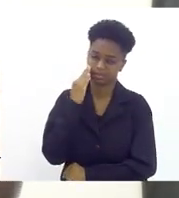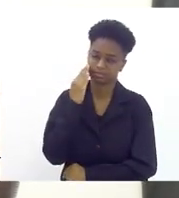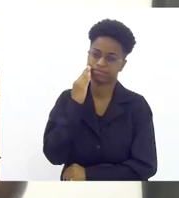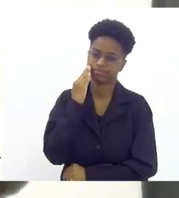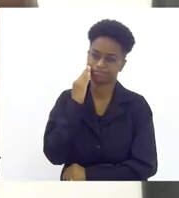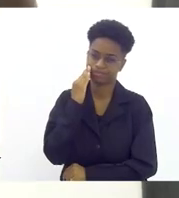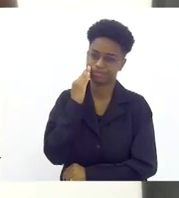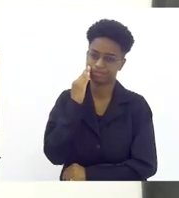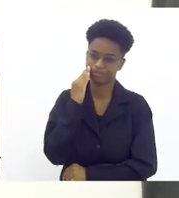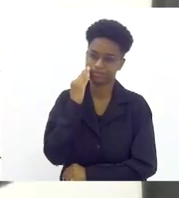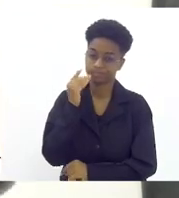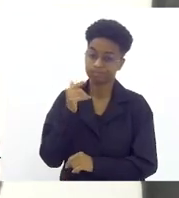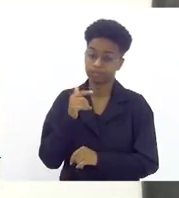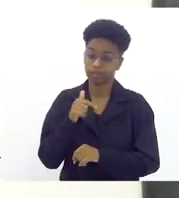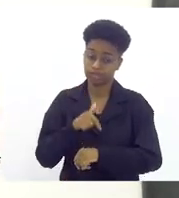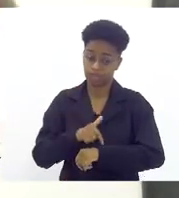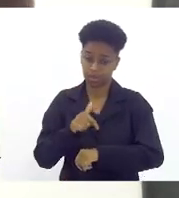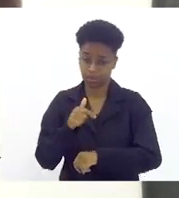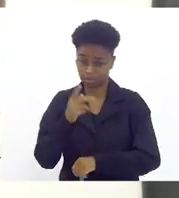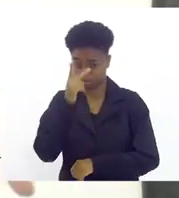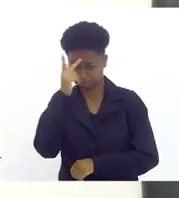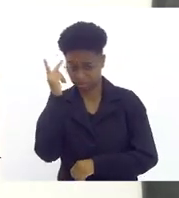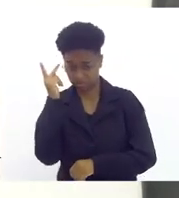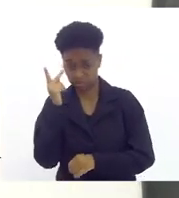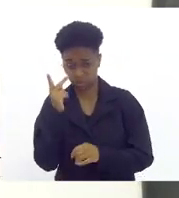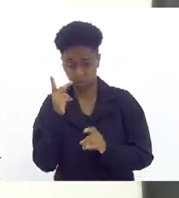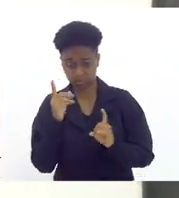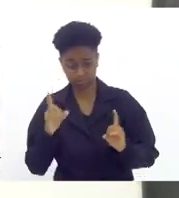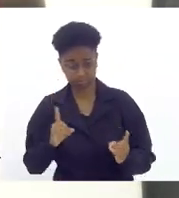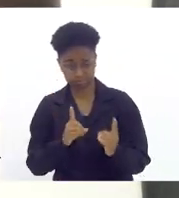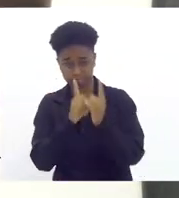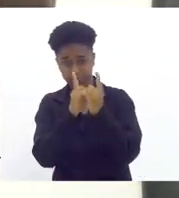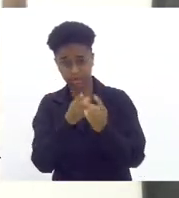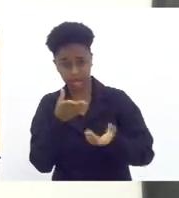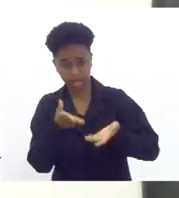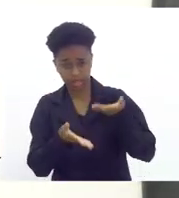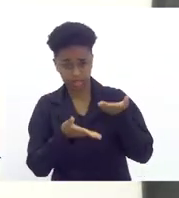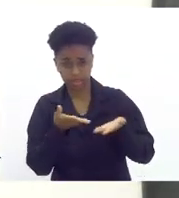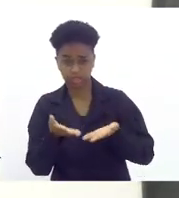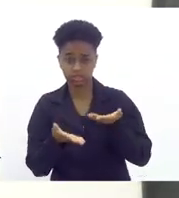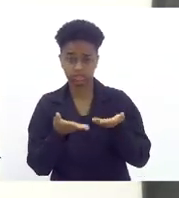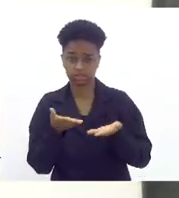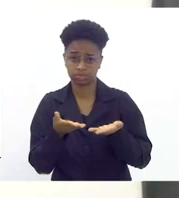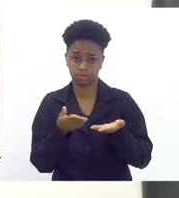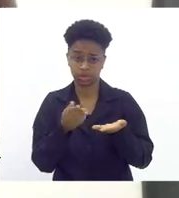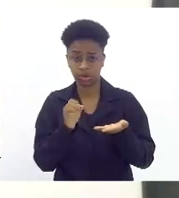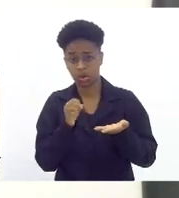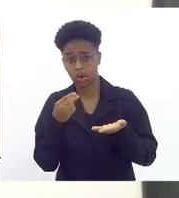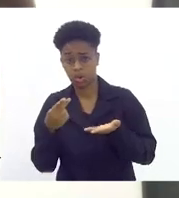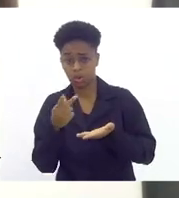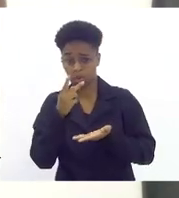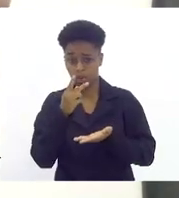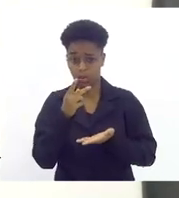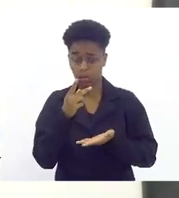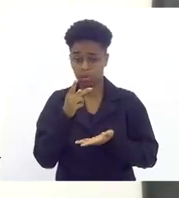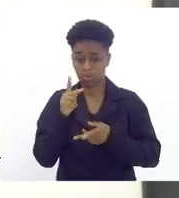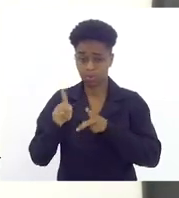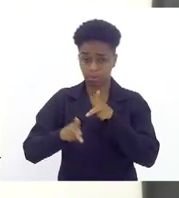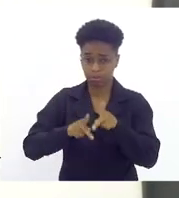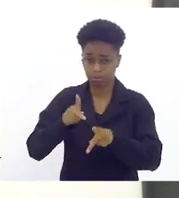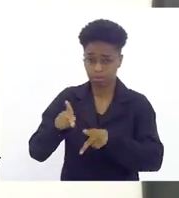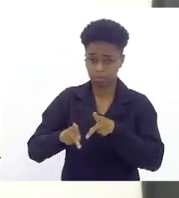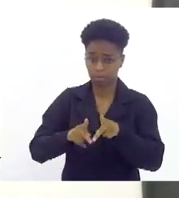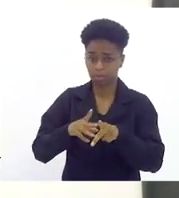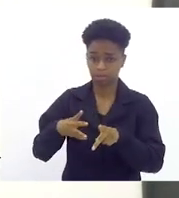né, das pessoas irem para ser atendida, seja essa população de transvestis